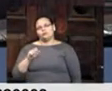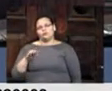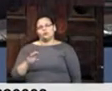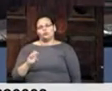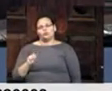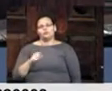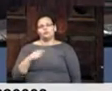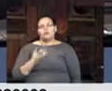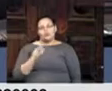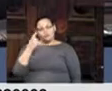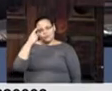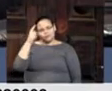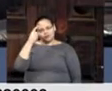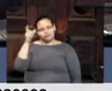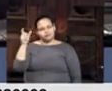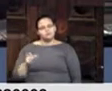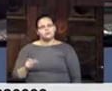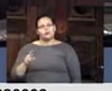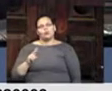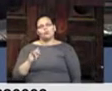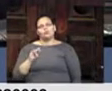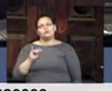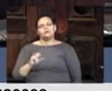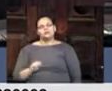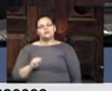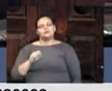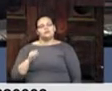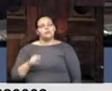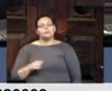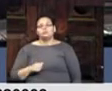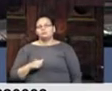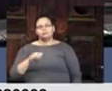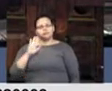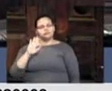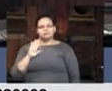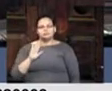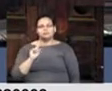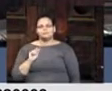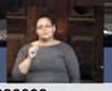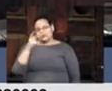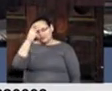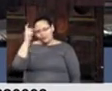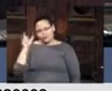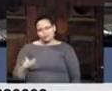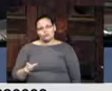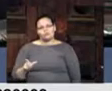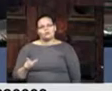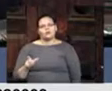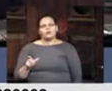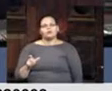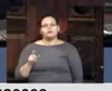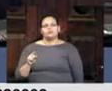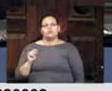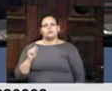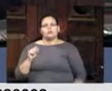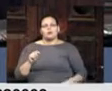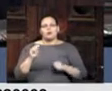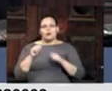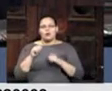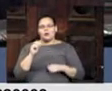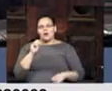Guimarães como o grande personagem da Assembleia